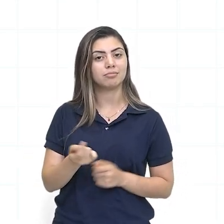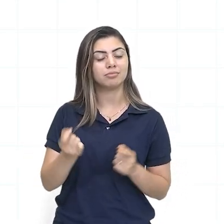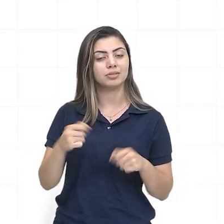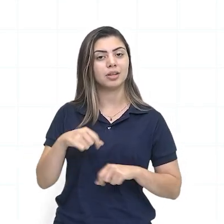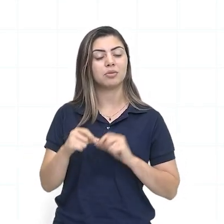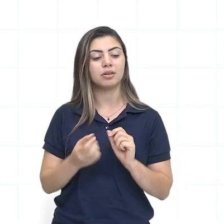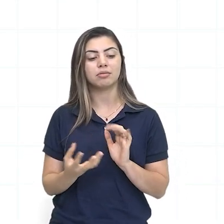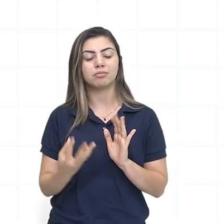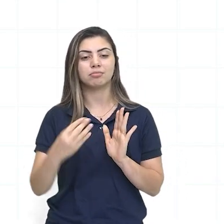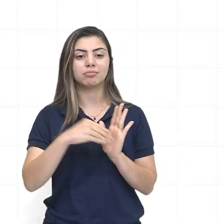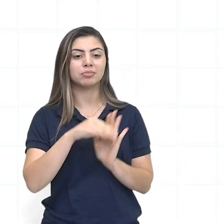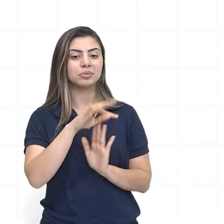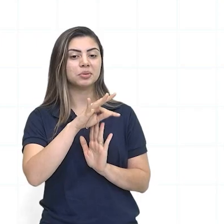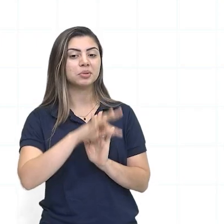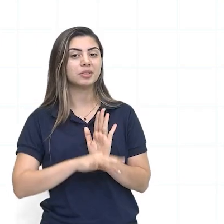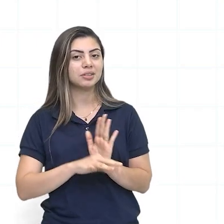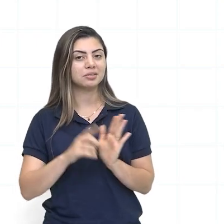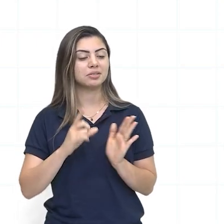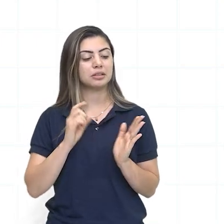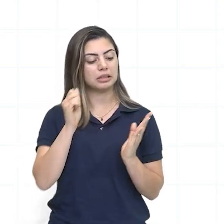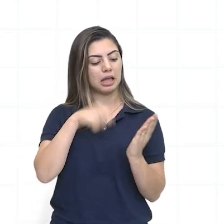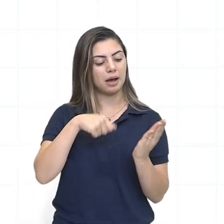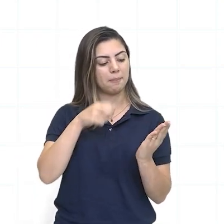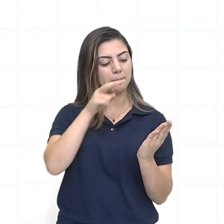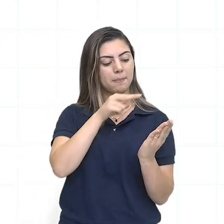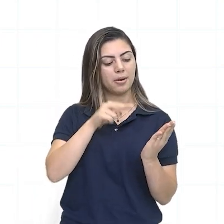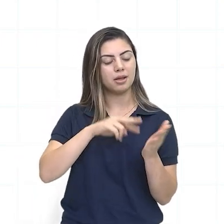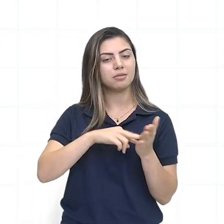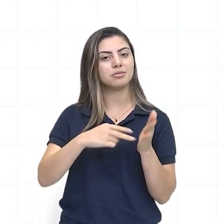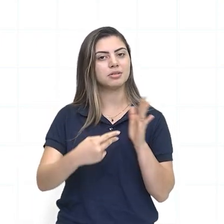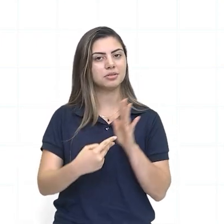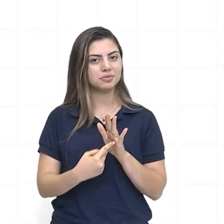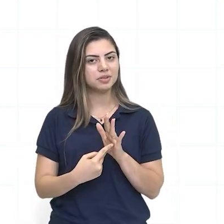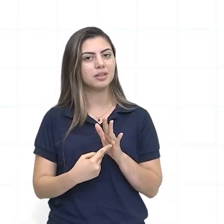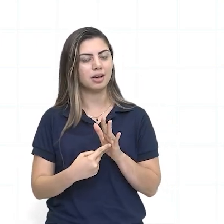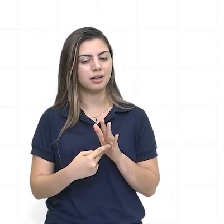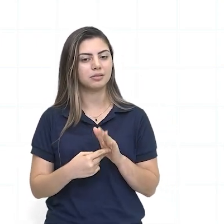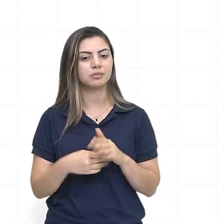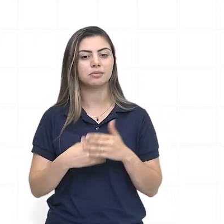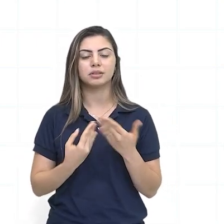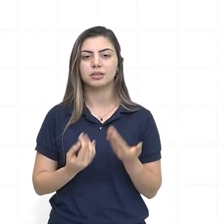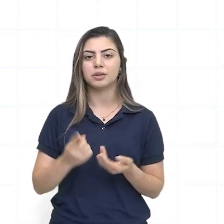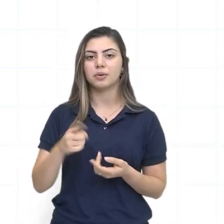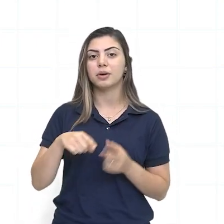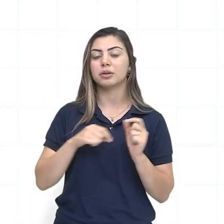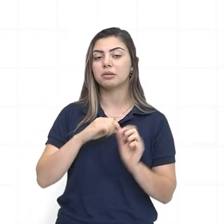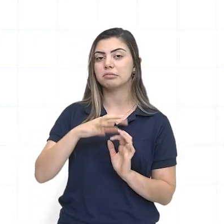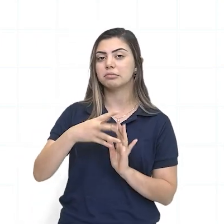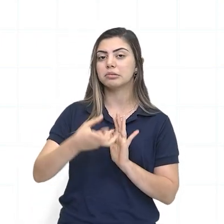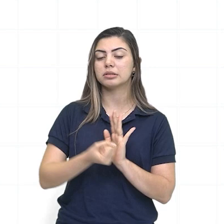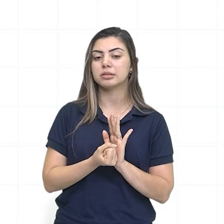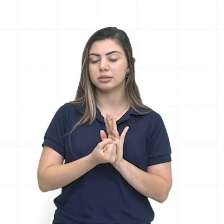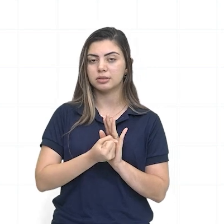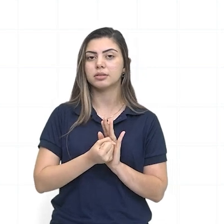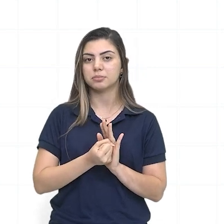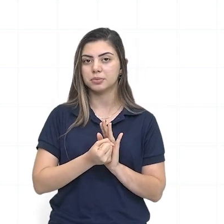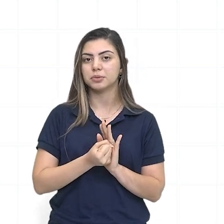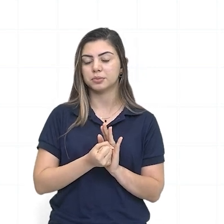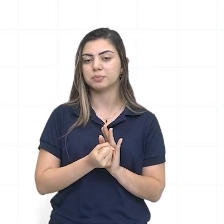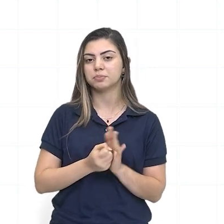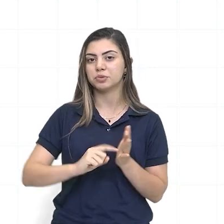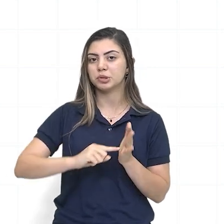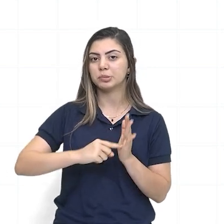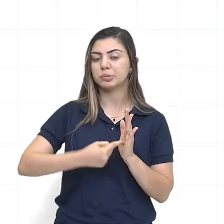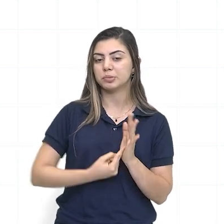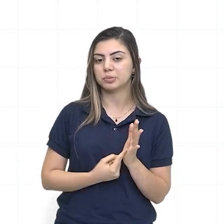pontuar os textos e imprimir sentidos. Ela é um sinal de pontuação que é utilizado para indicar,